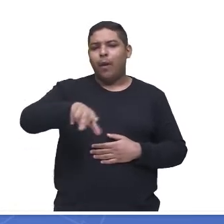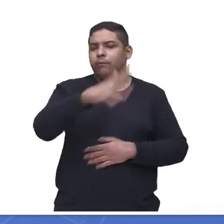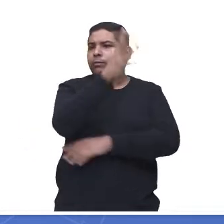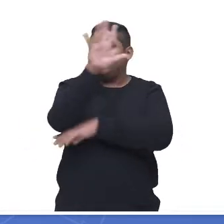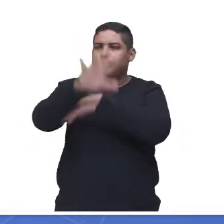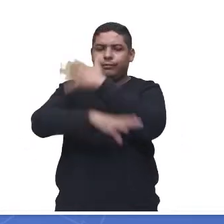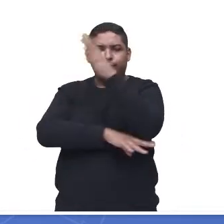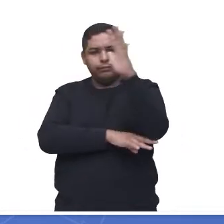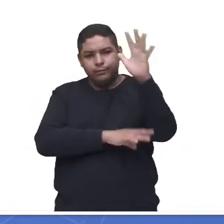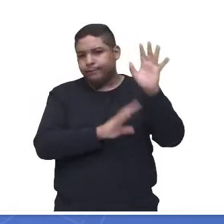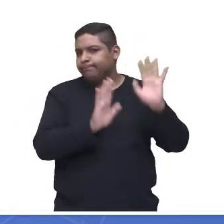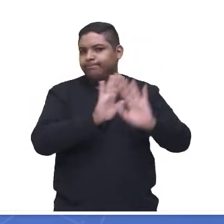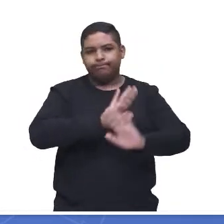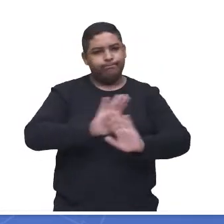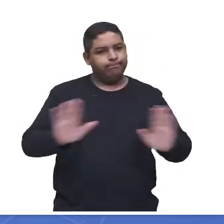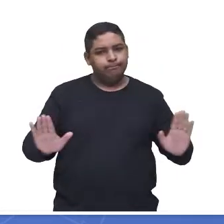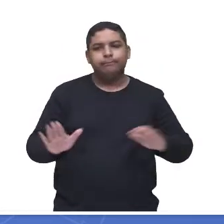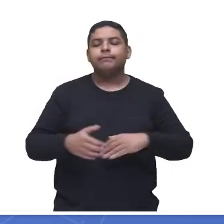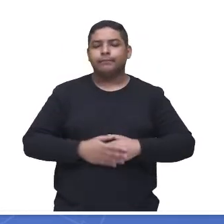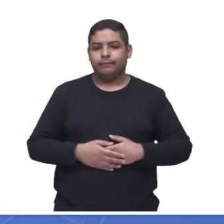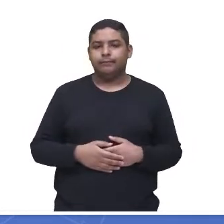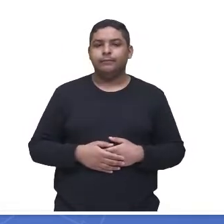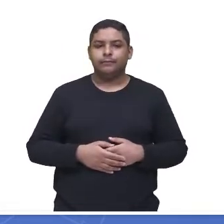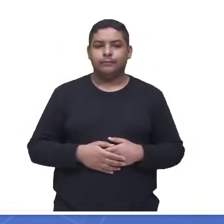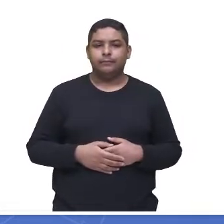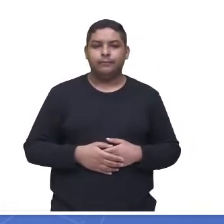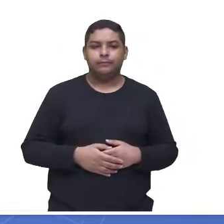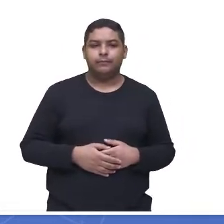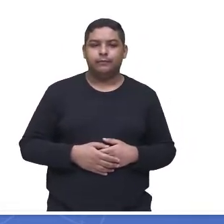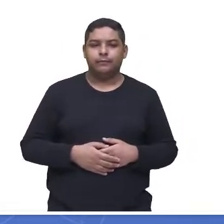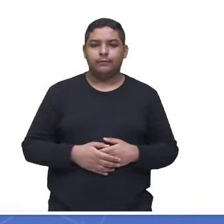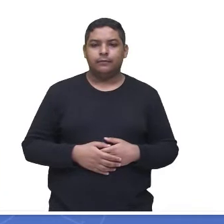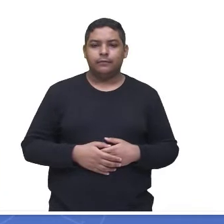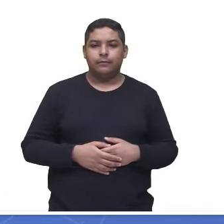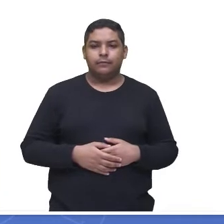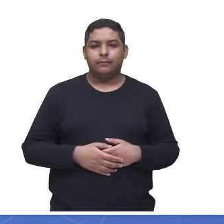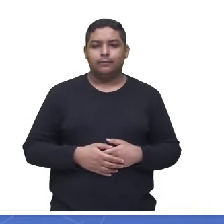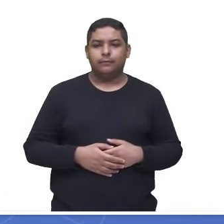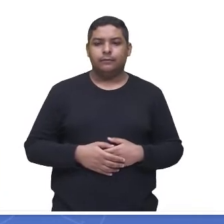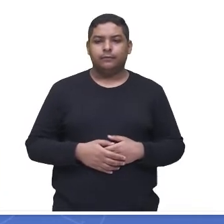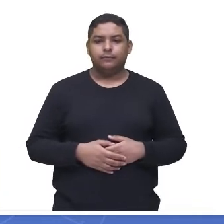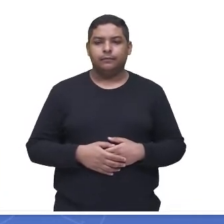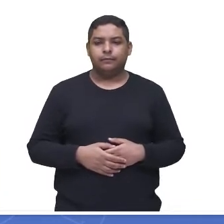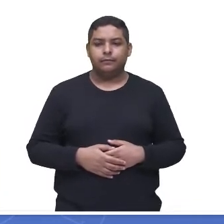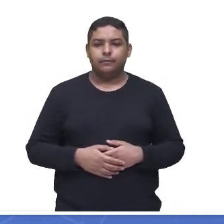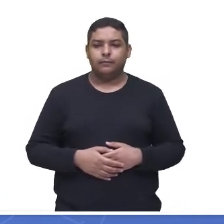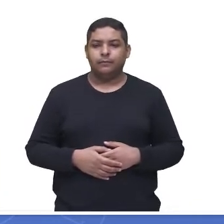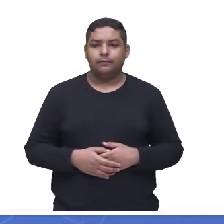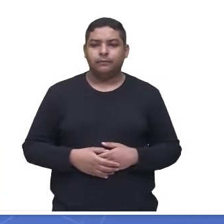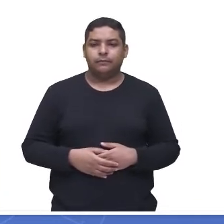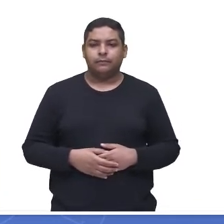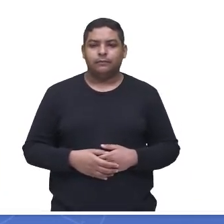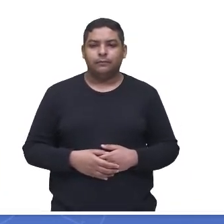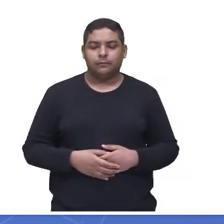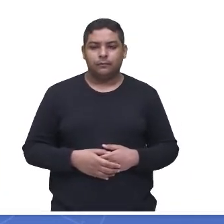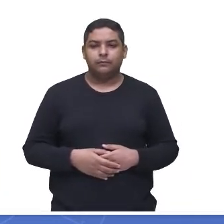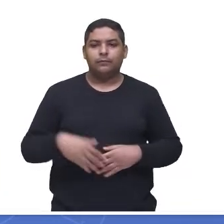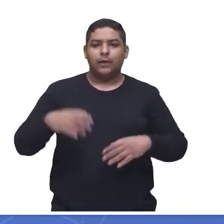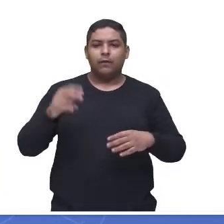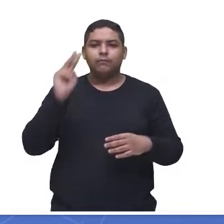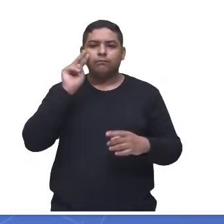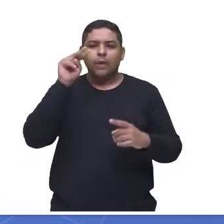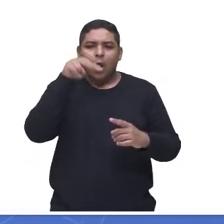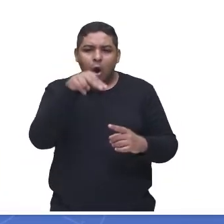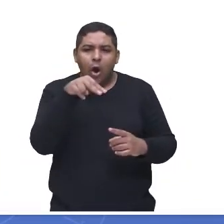ordenado, passa a ser um caos, então. Então, aqui nós vamos começar a olhar